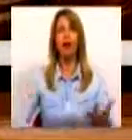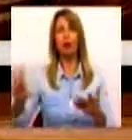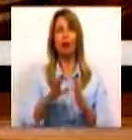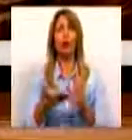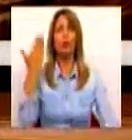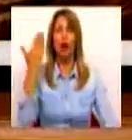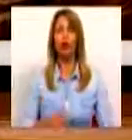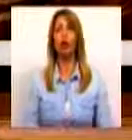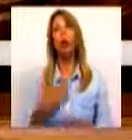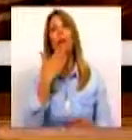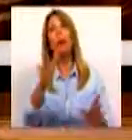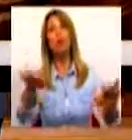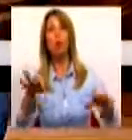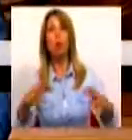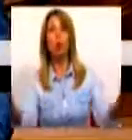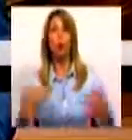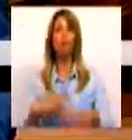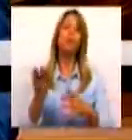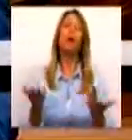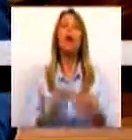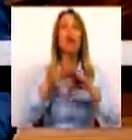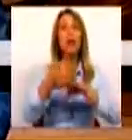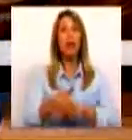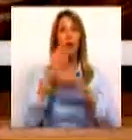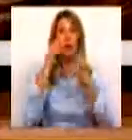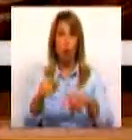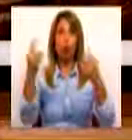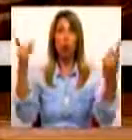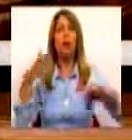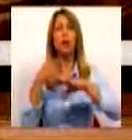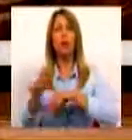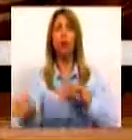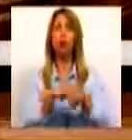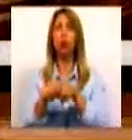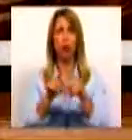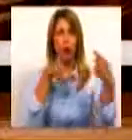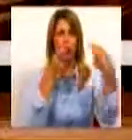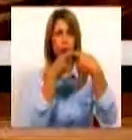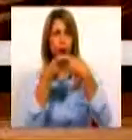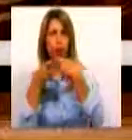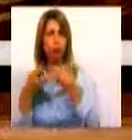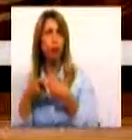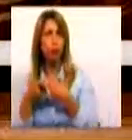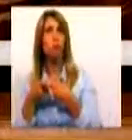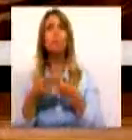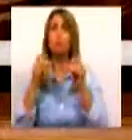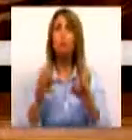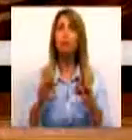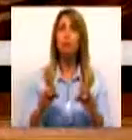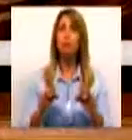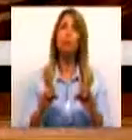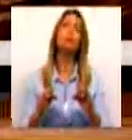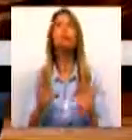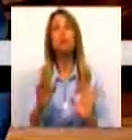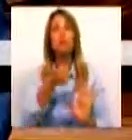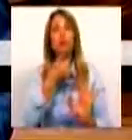Portanto, peço-lhe para concluir, a intervenção pública, através de políticas próprias, adequadas e consistentes,